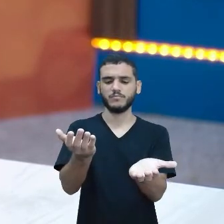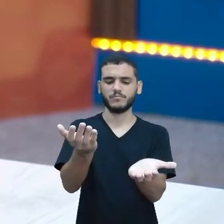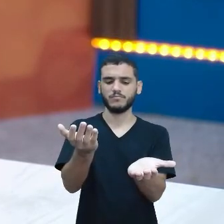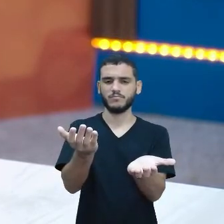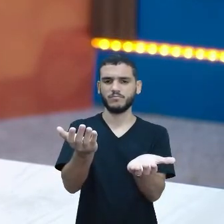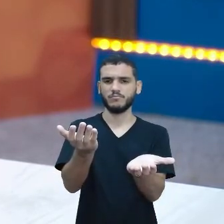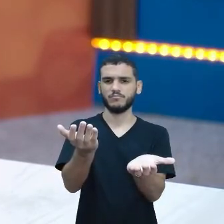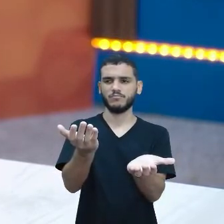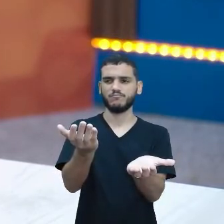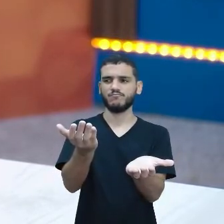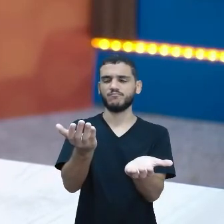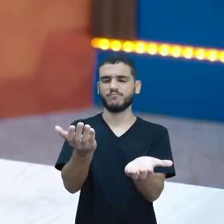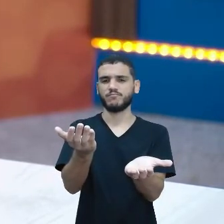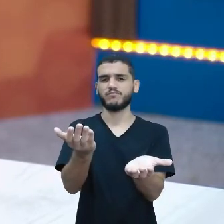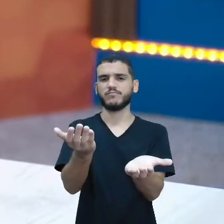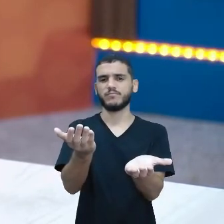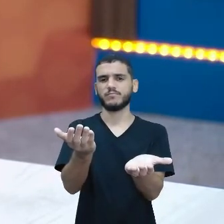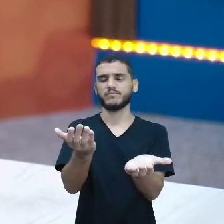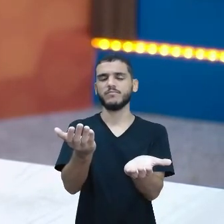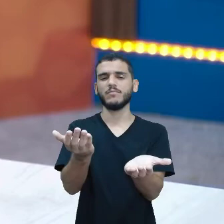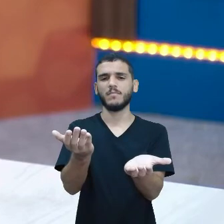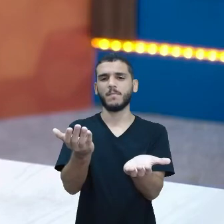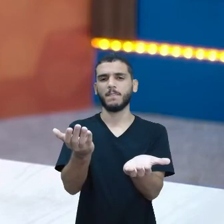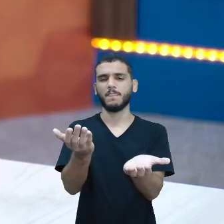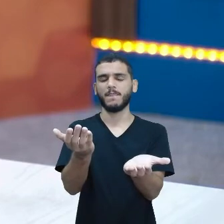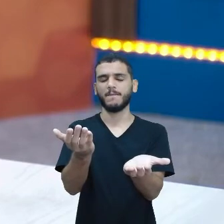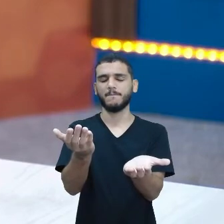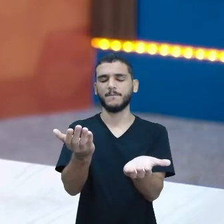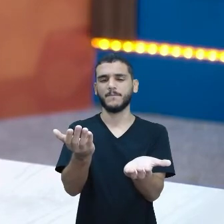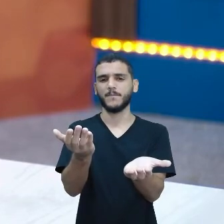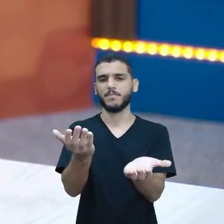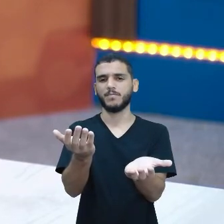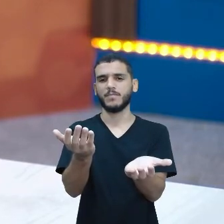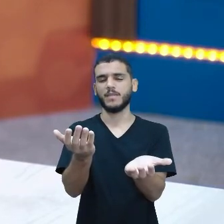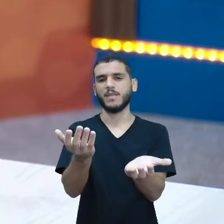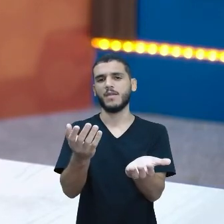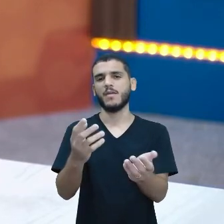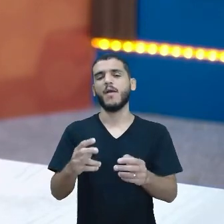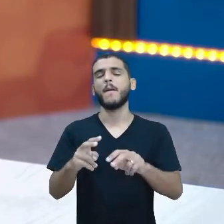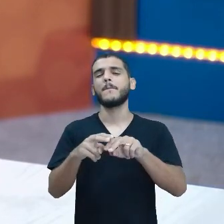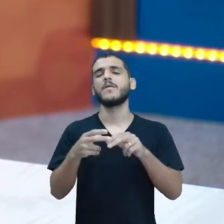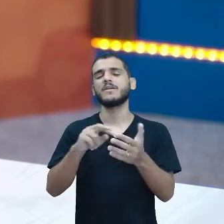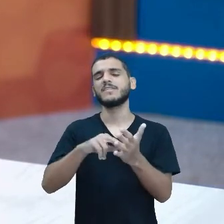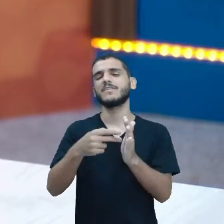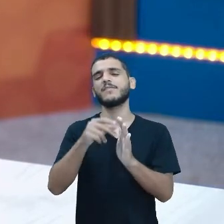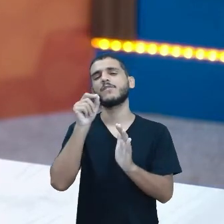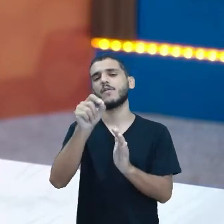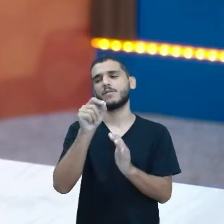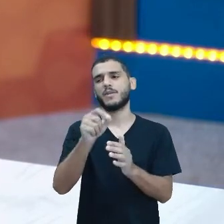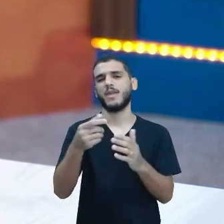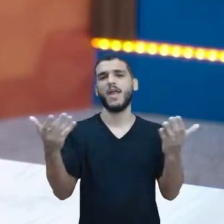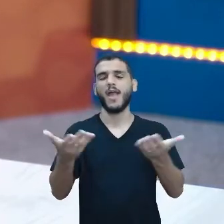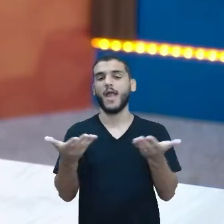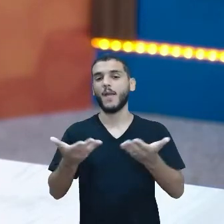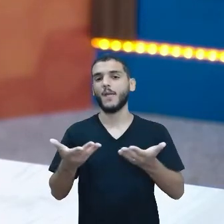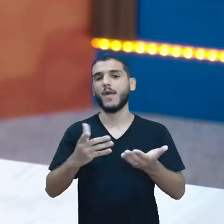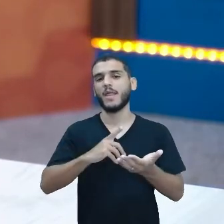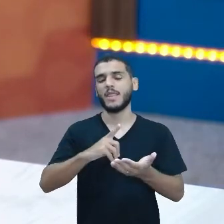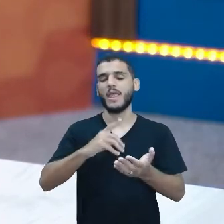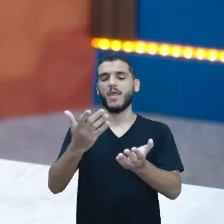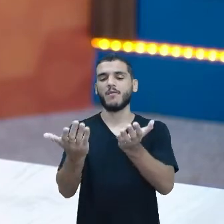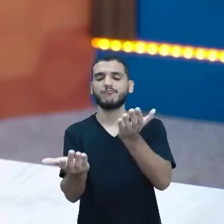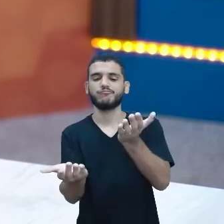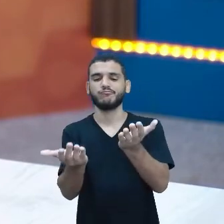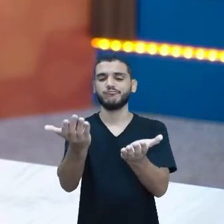ó, pendeu aqui para o meu lado direito. Por quê? Isso significa o quê? Que agora, né, ela